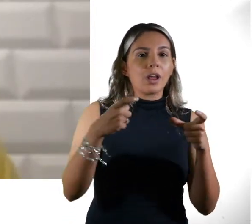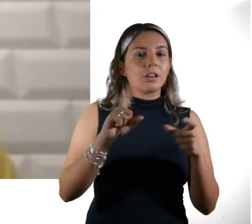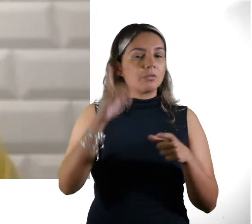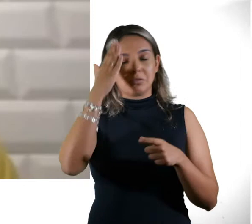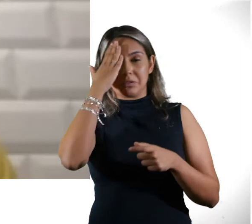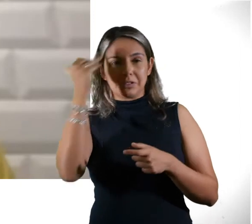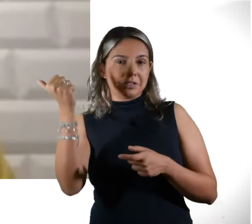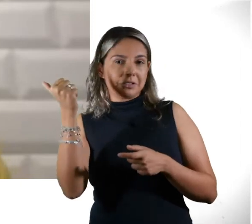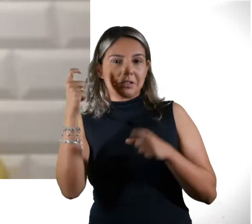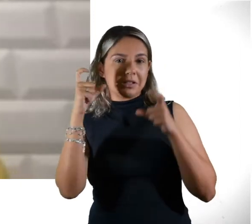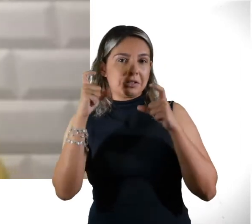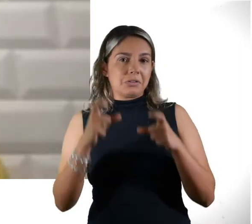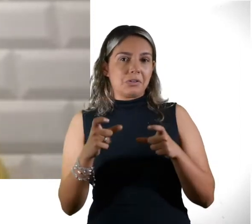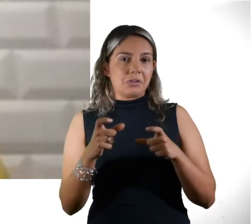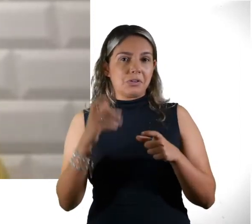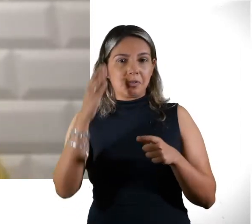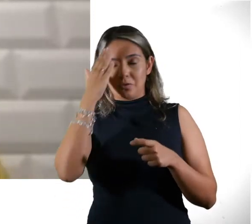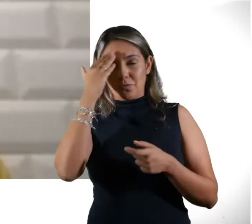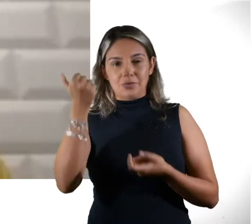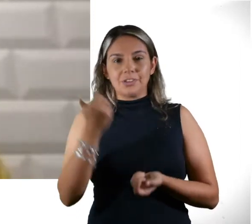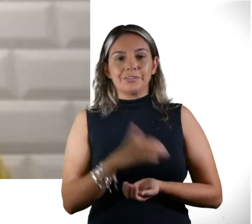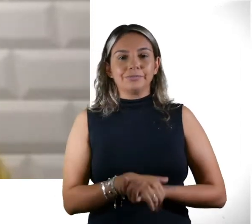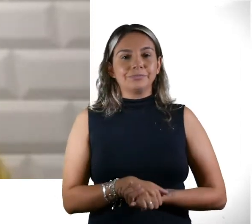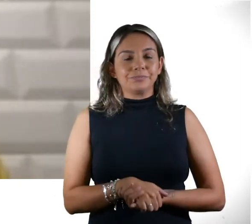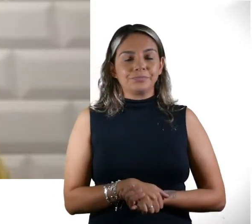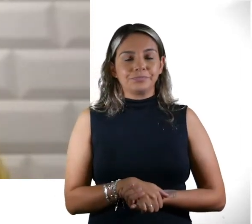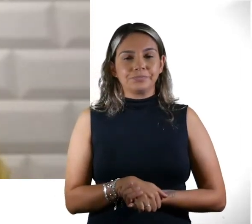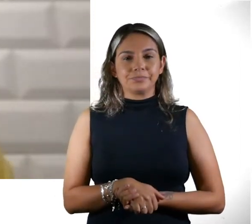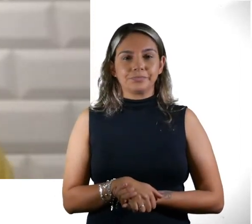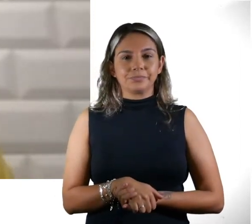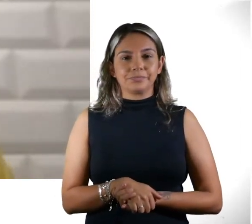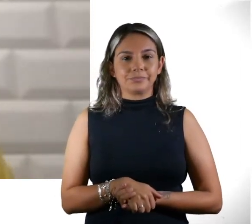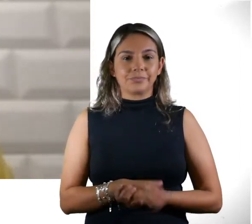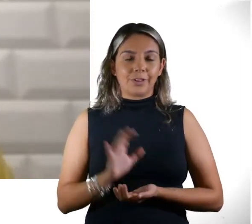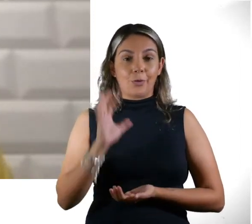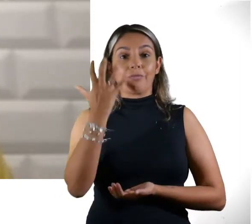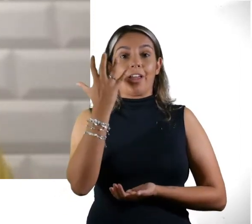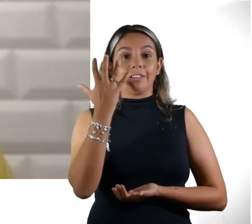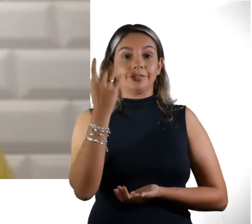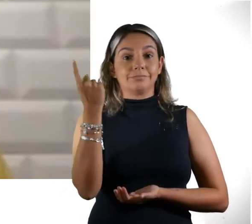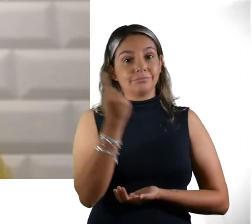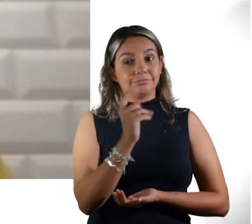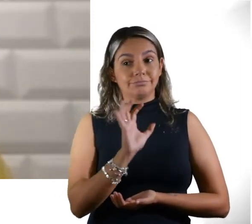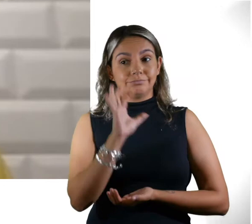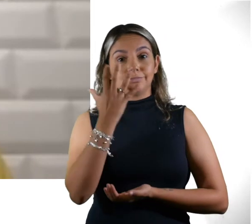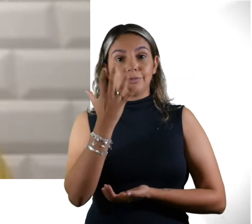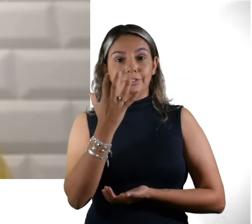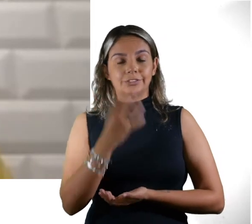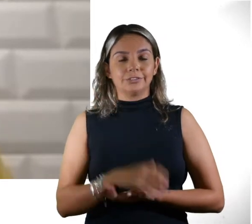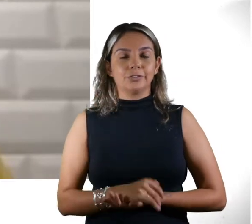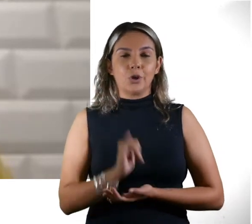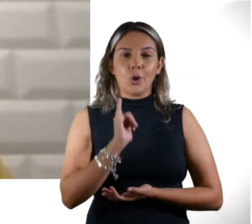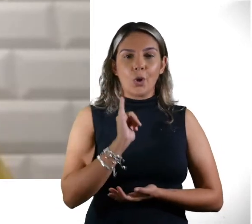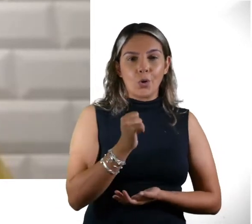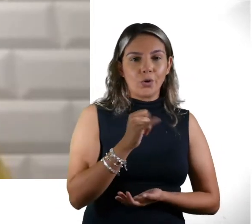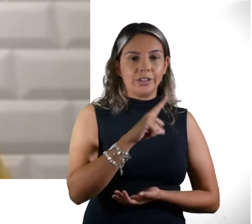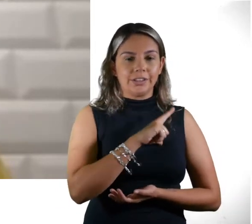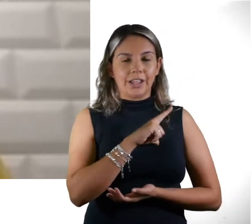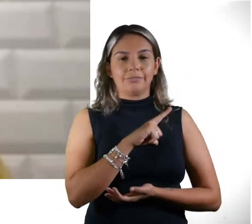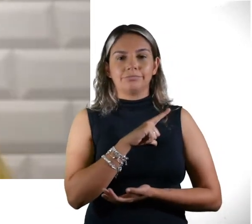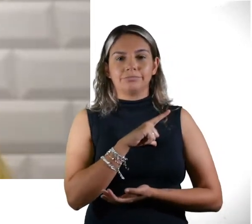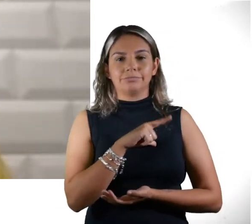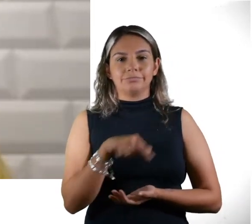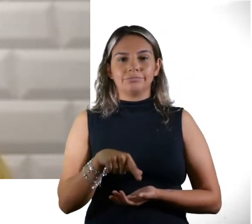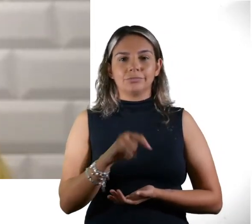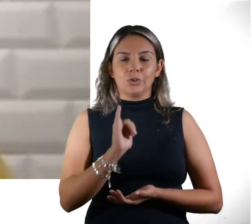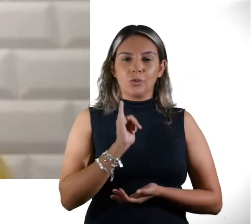não sei exatamente, não sei que nome dar, não é? Acontece. Então, talvez os contos têm essa origem, os